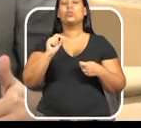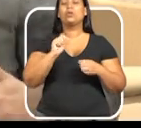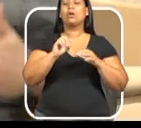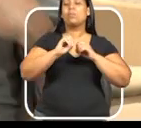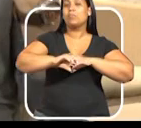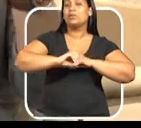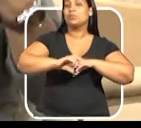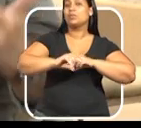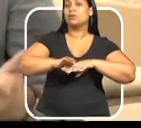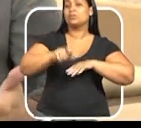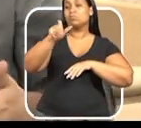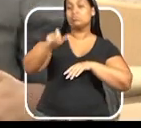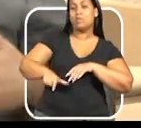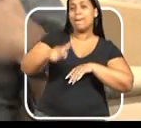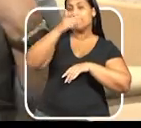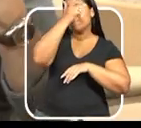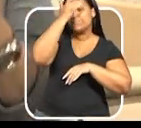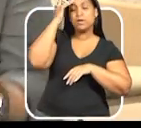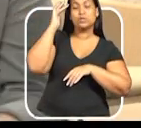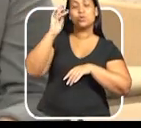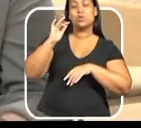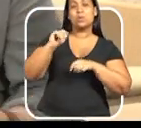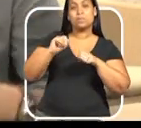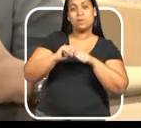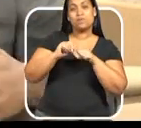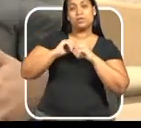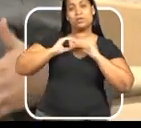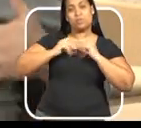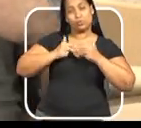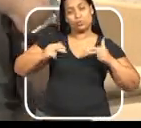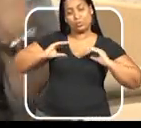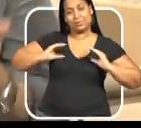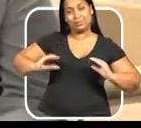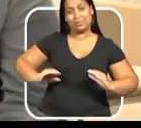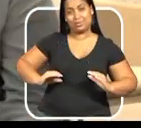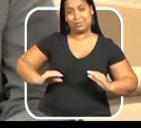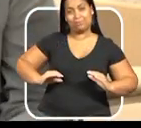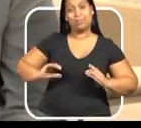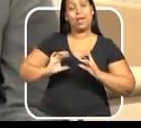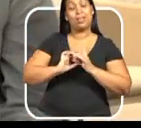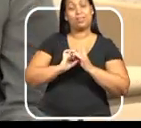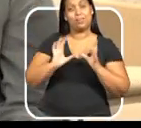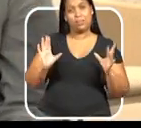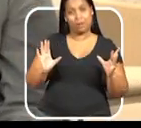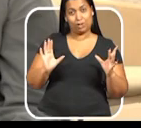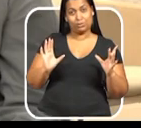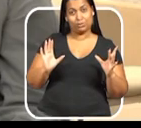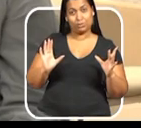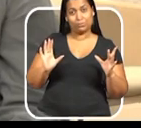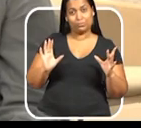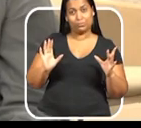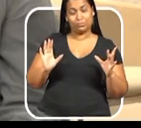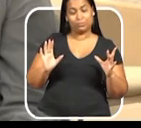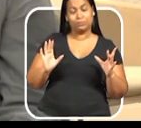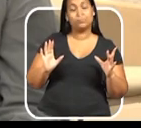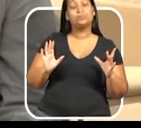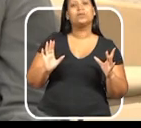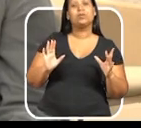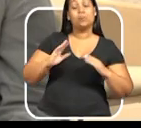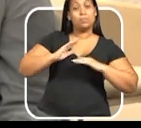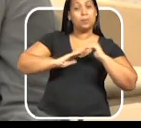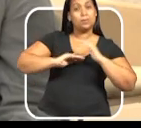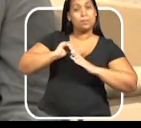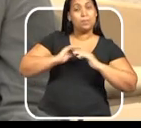que forme o indivíduo para uma prática cidadã, para uma prática democrática, para uma